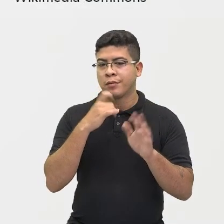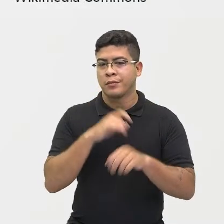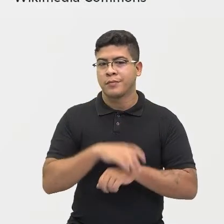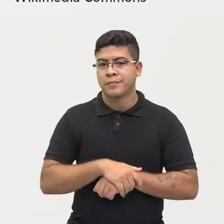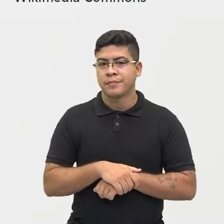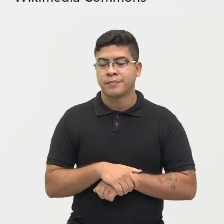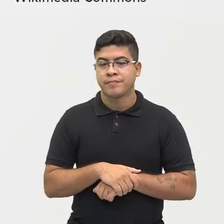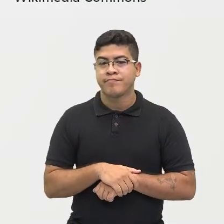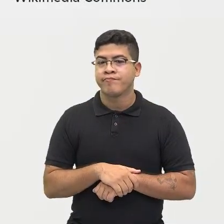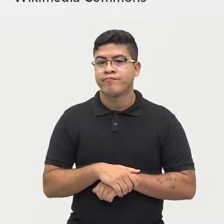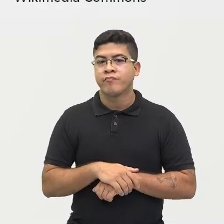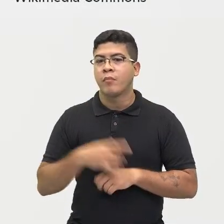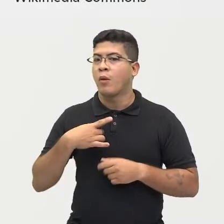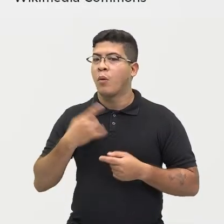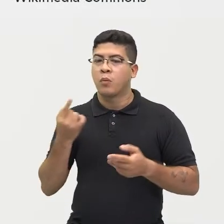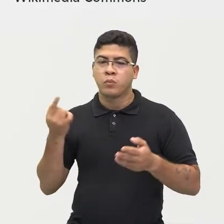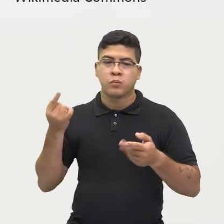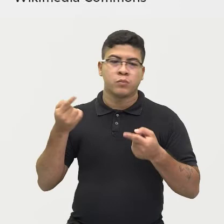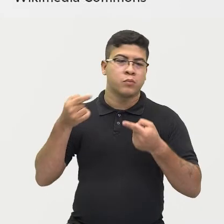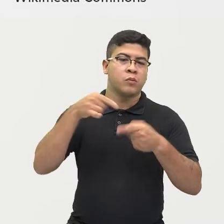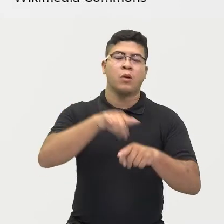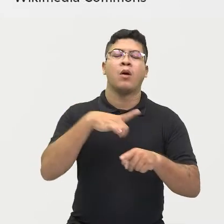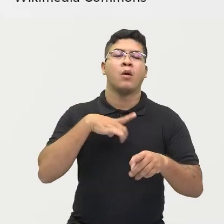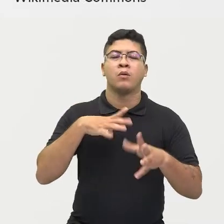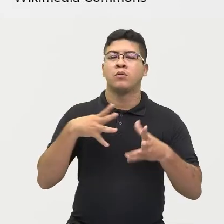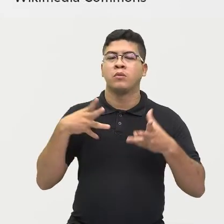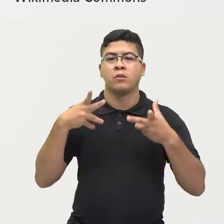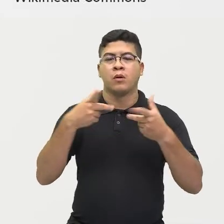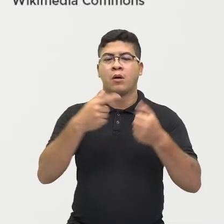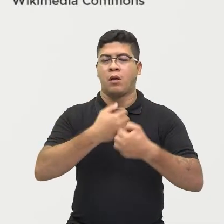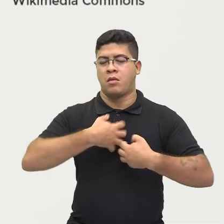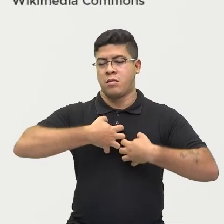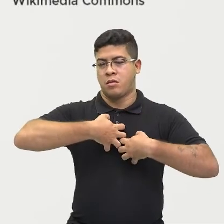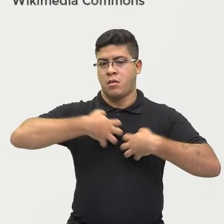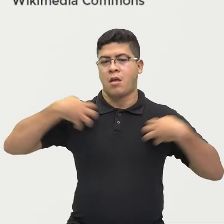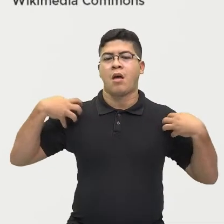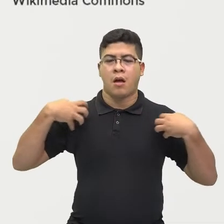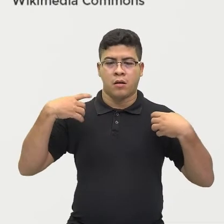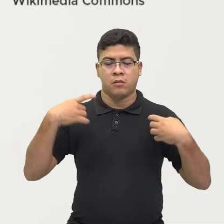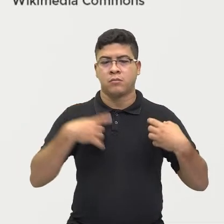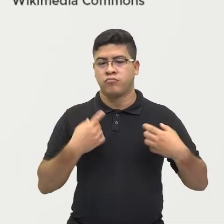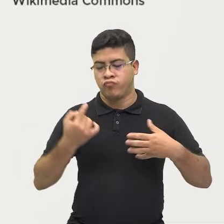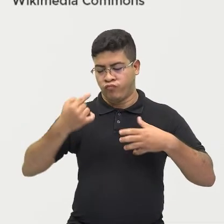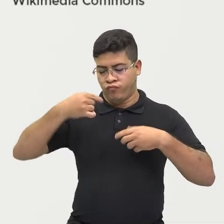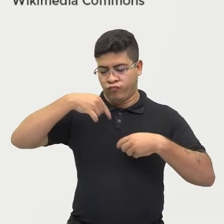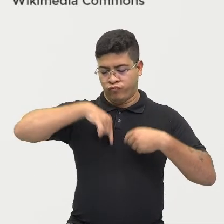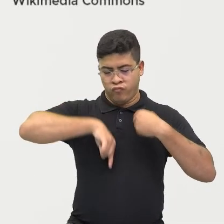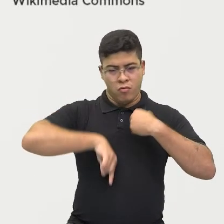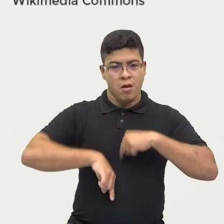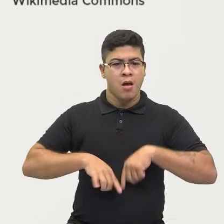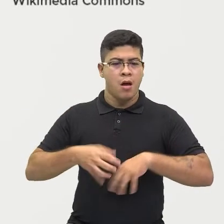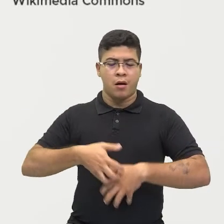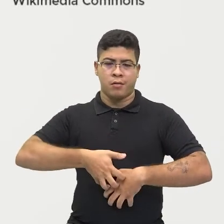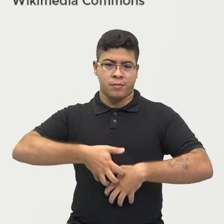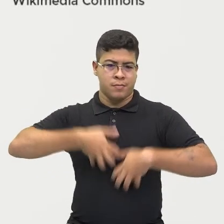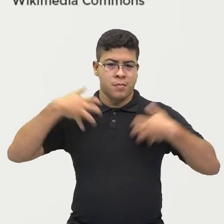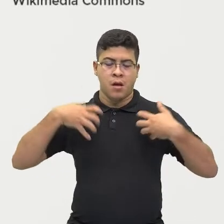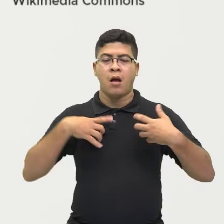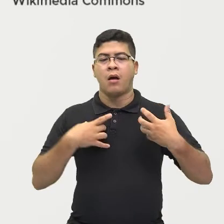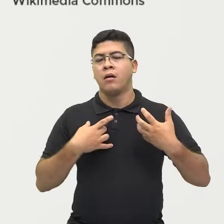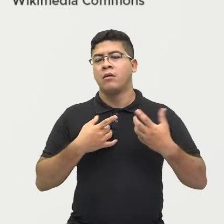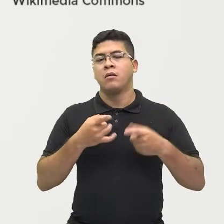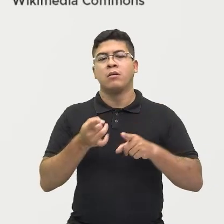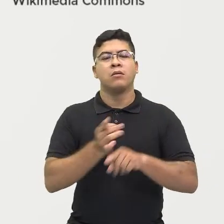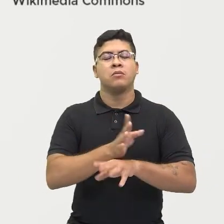ao menos penetrar-me fisicamente de tudo isto, rasgar-me todo, abrir-me completamente, tornar-me pacento